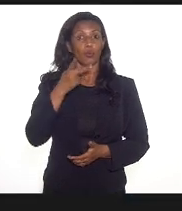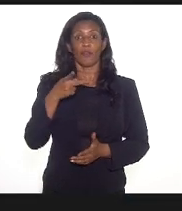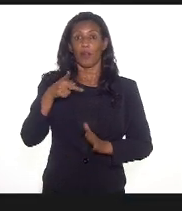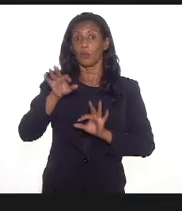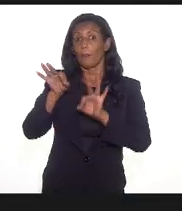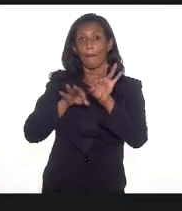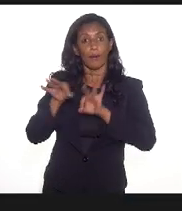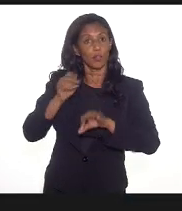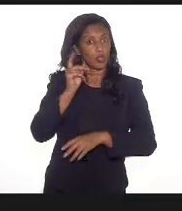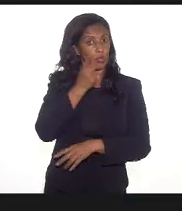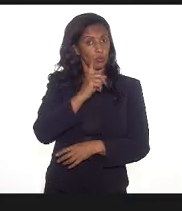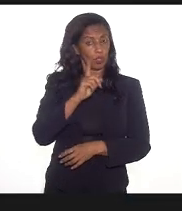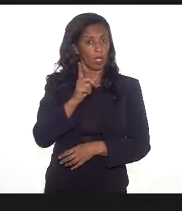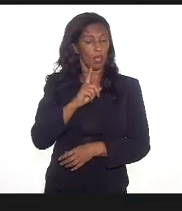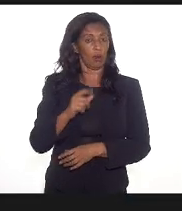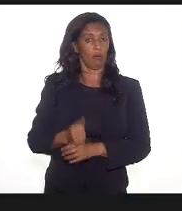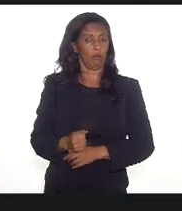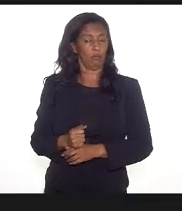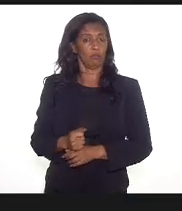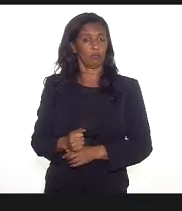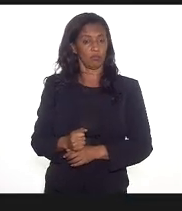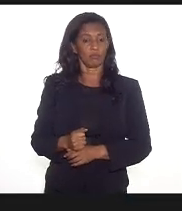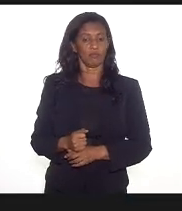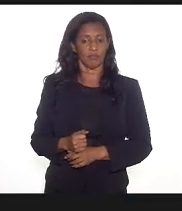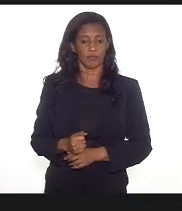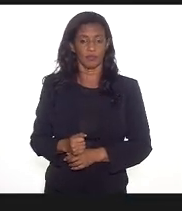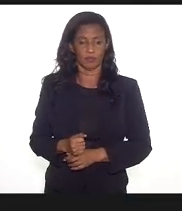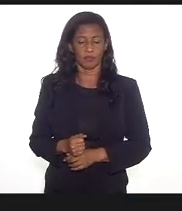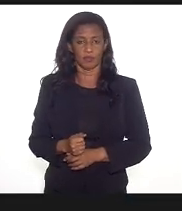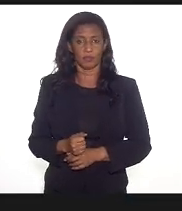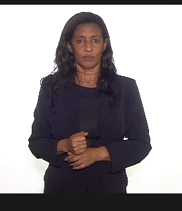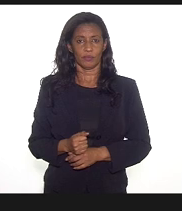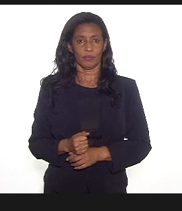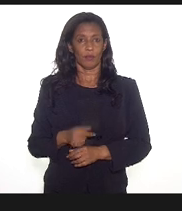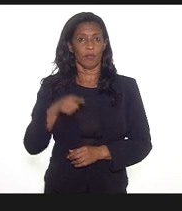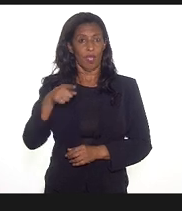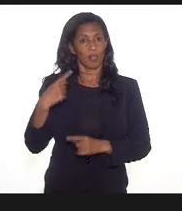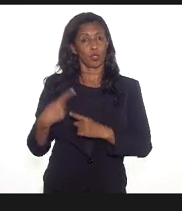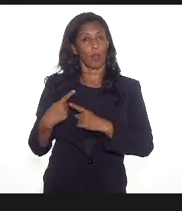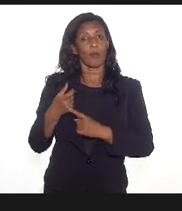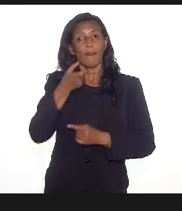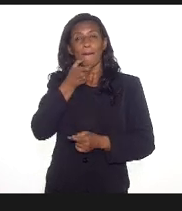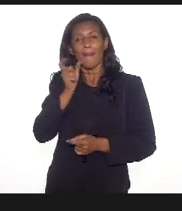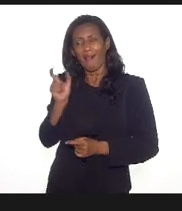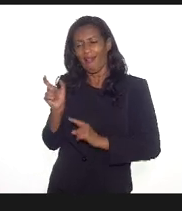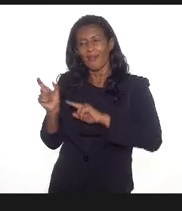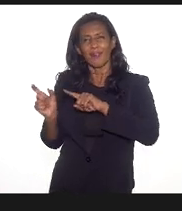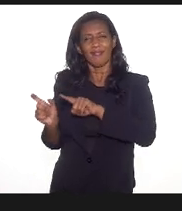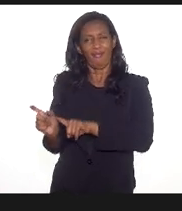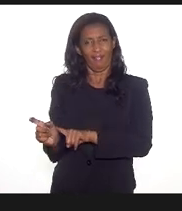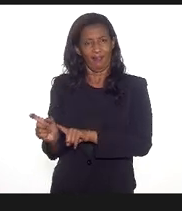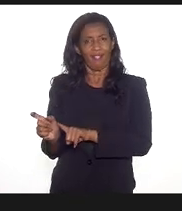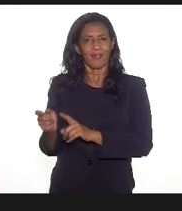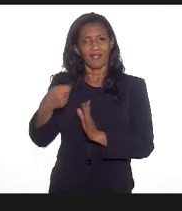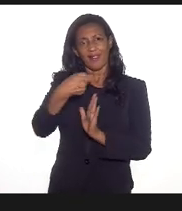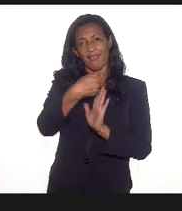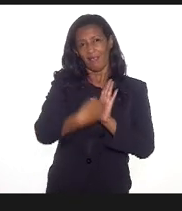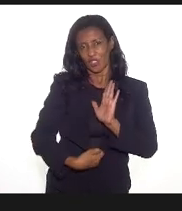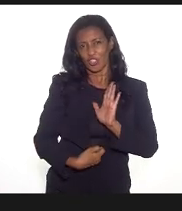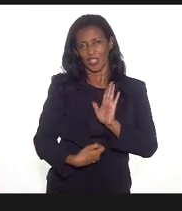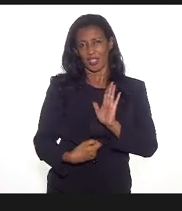Faz menção ao projeto do deputado Alexandre Knoploch, que tem esse termo. Não, eu sei disso,